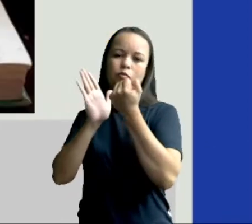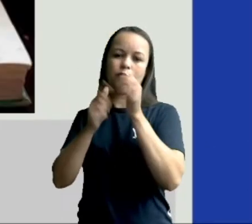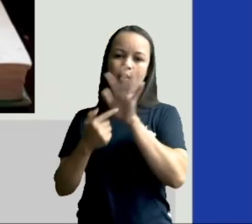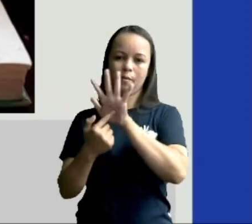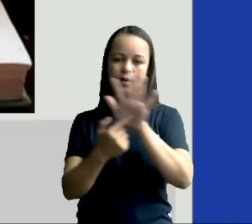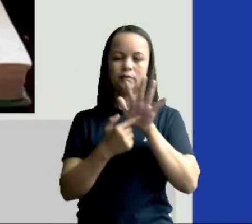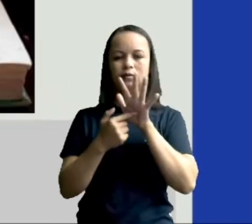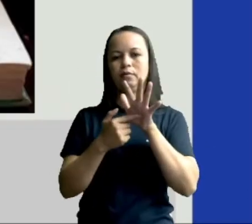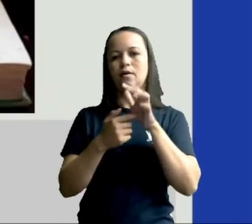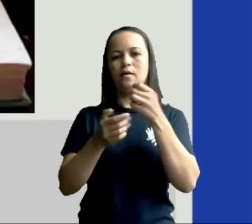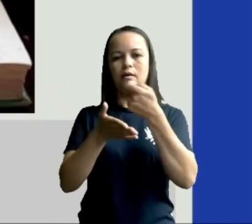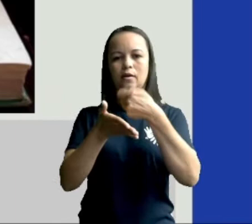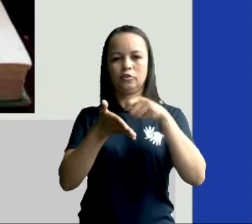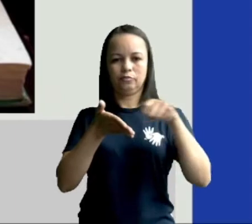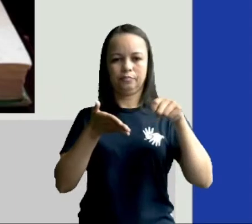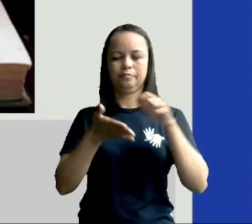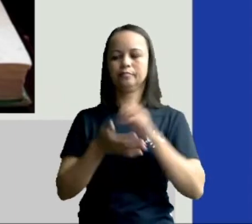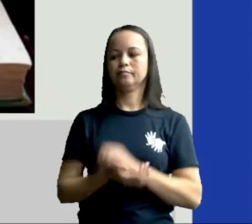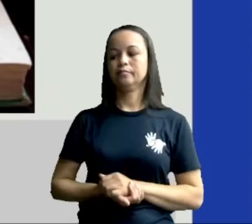escrita.